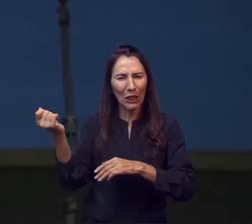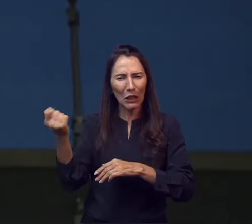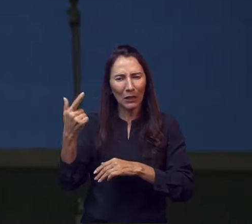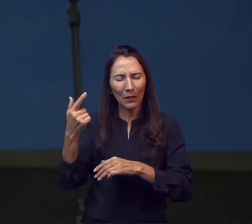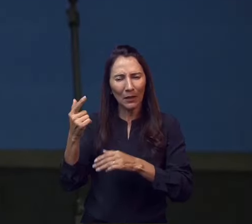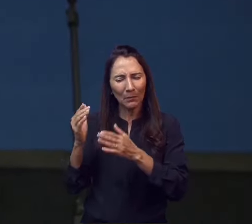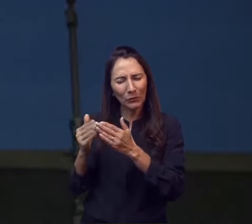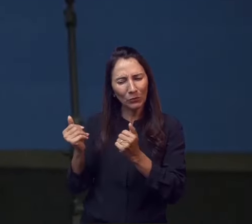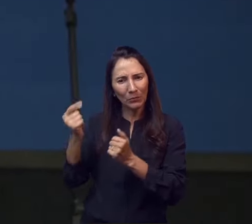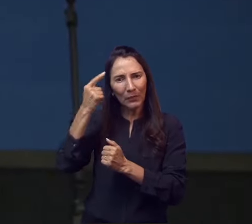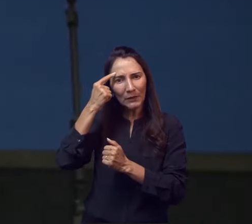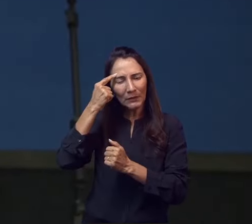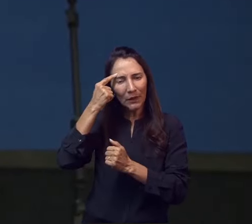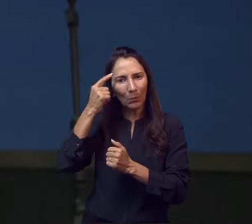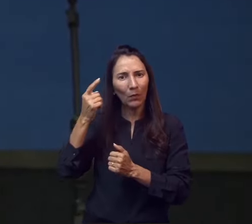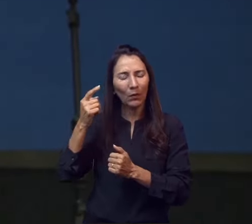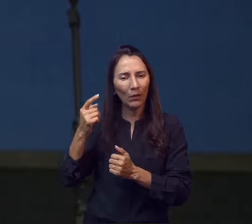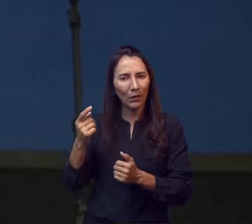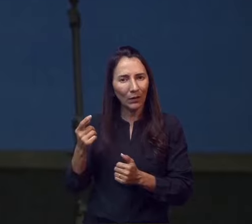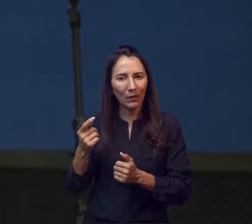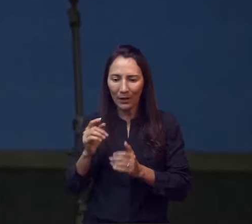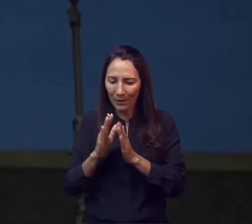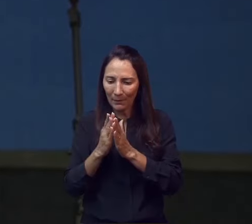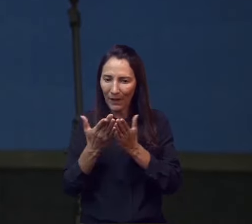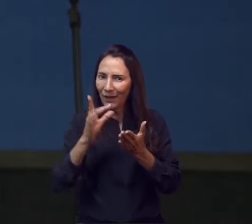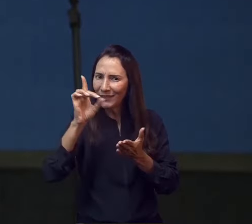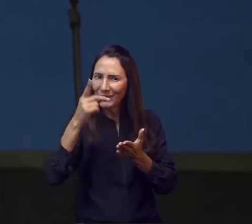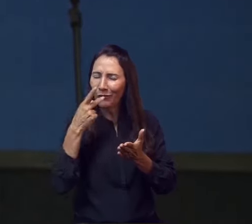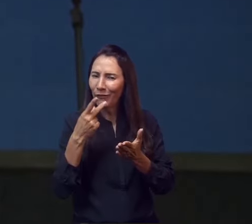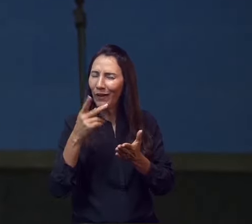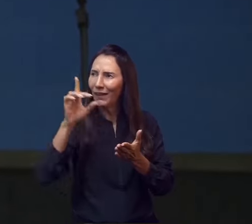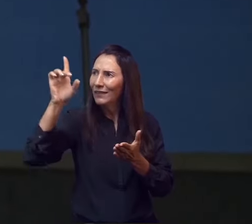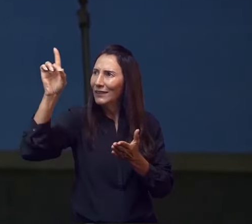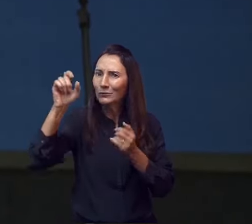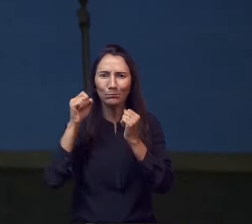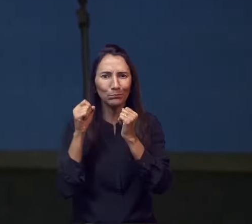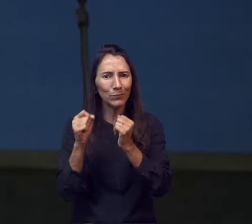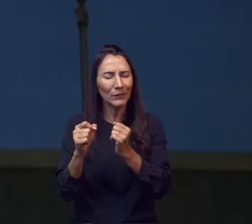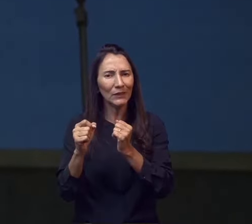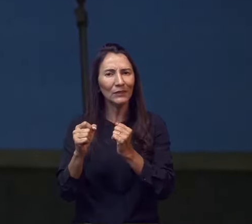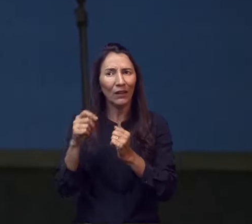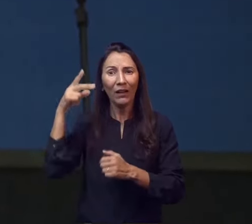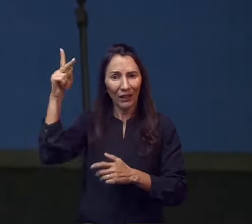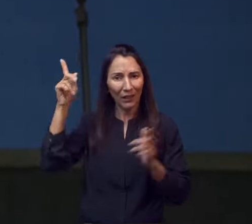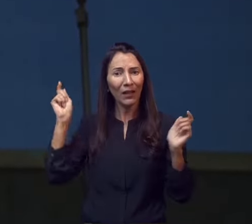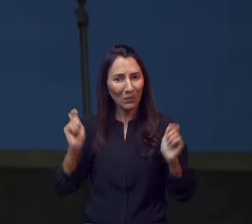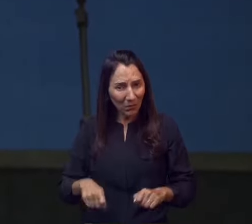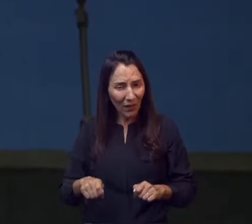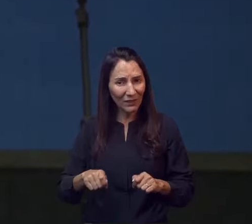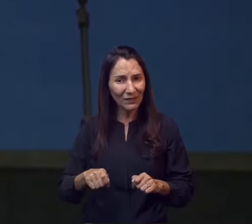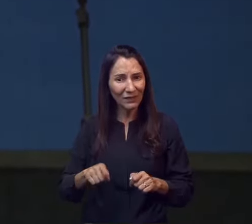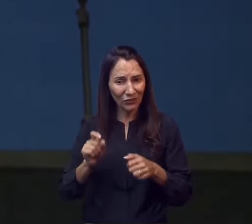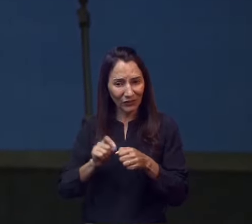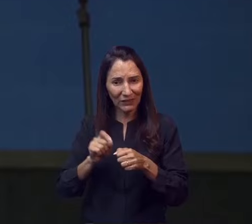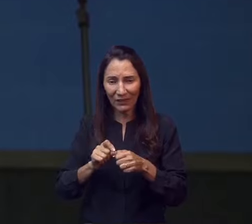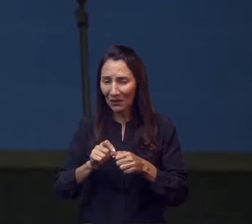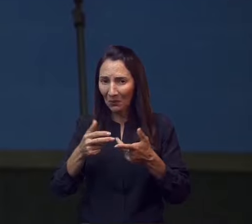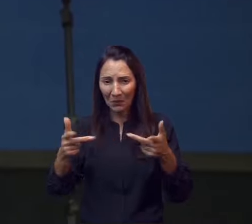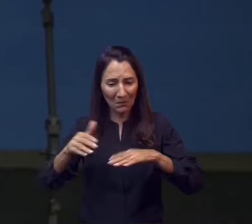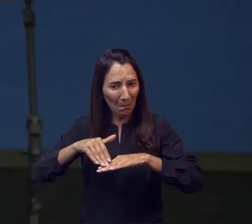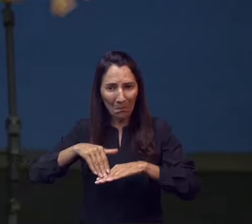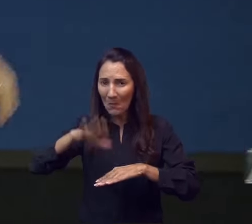e também a Bíblia tá dizendo que ele é poderoso porque ele pode fazer além do que pedimos ou pensamos eu vou responder a